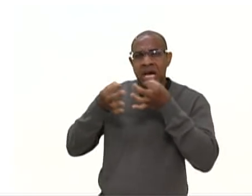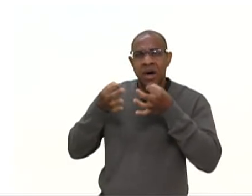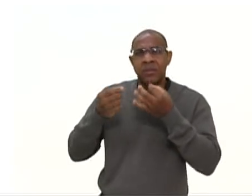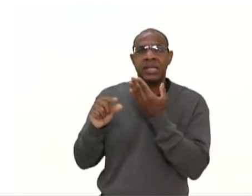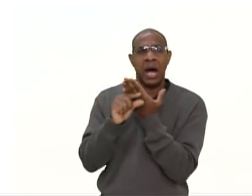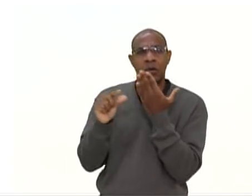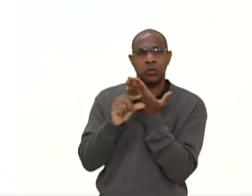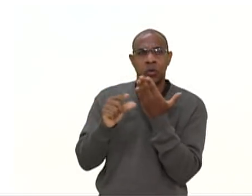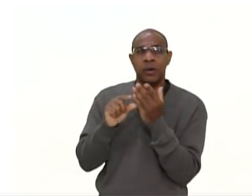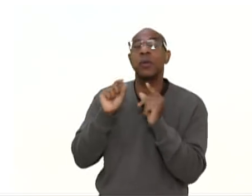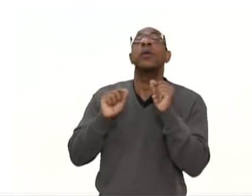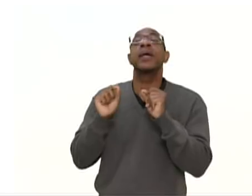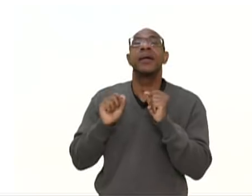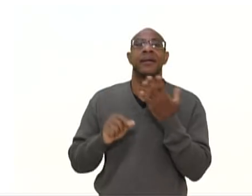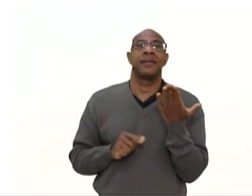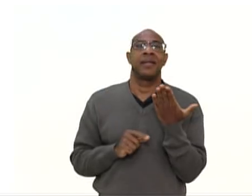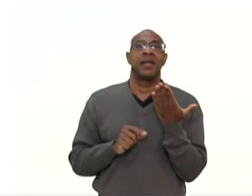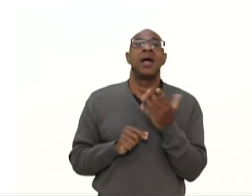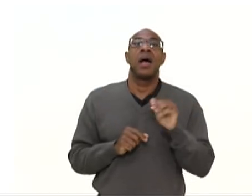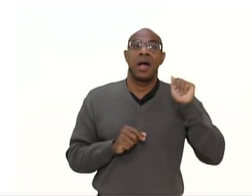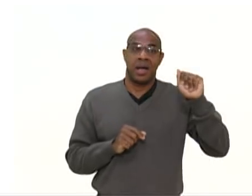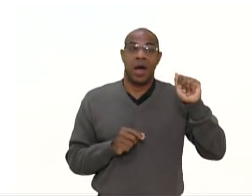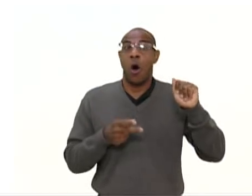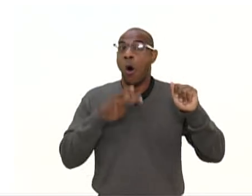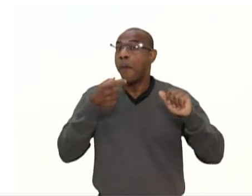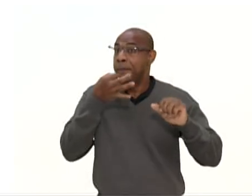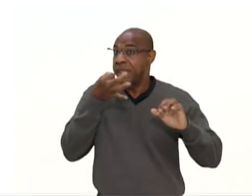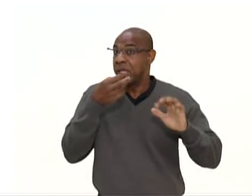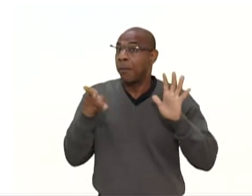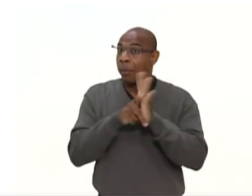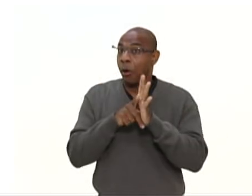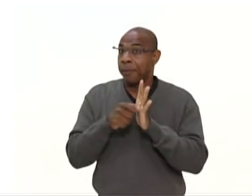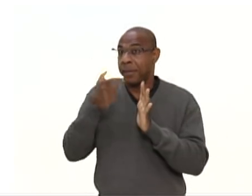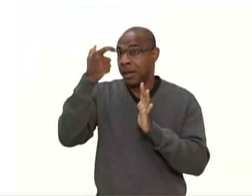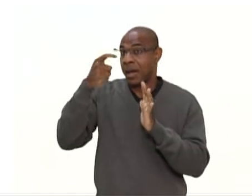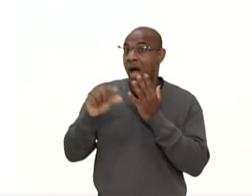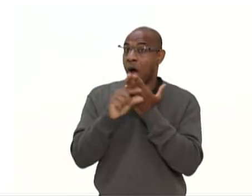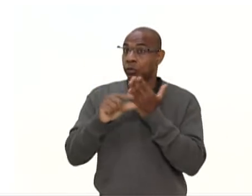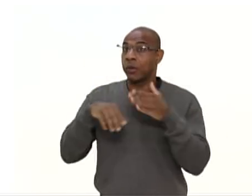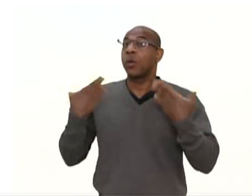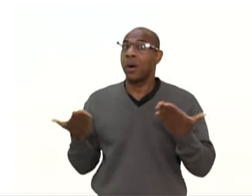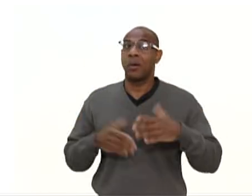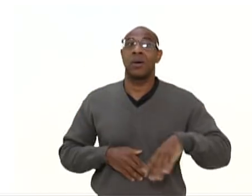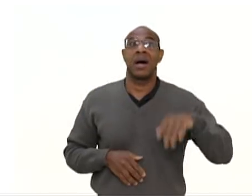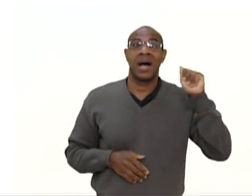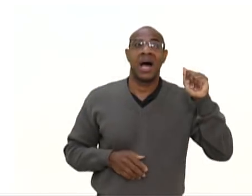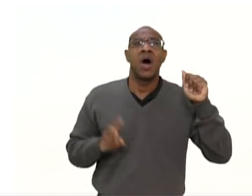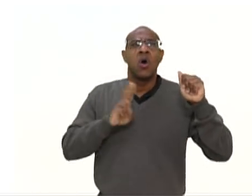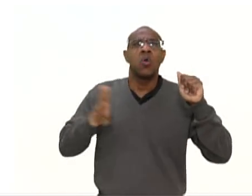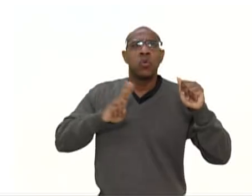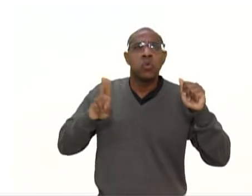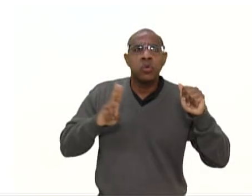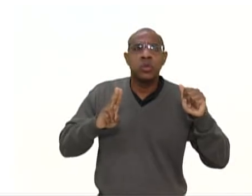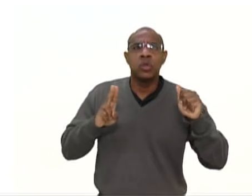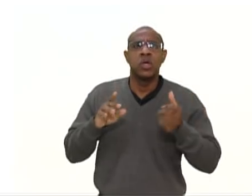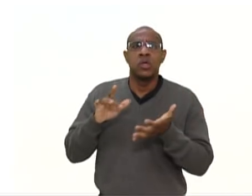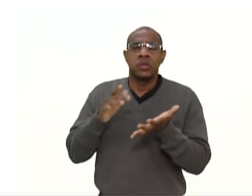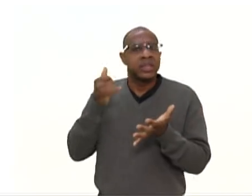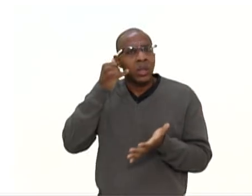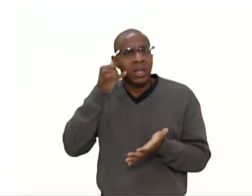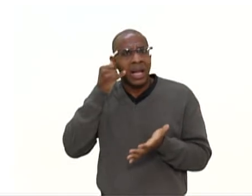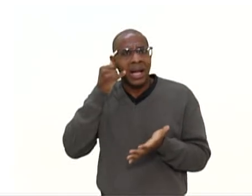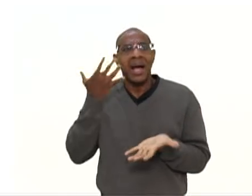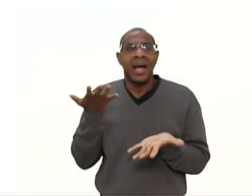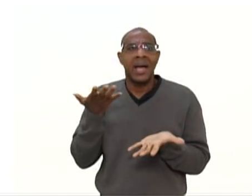em letra A. O uso do celular é considerado atualmente o maior entretenimento dos brasileiros. Letra